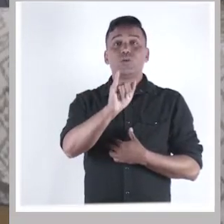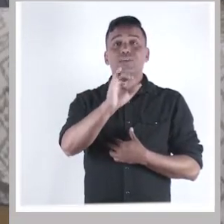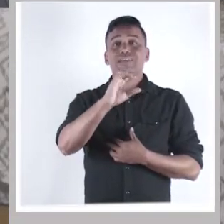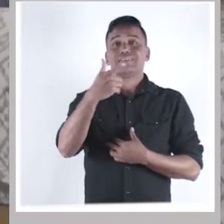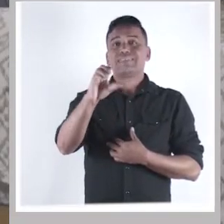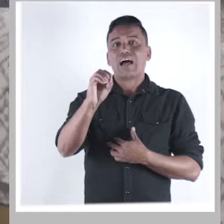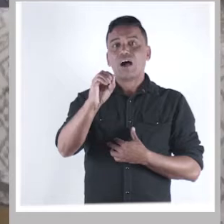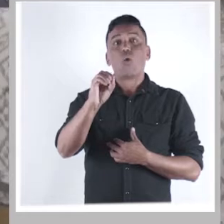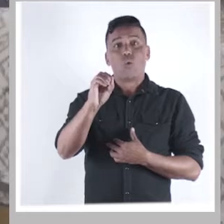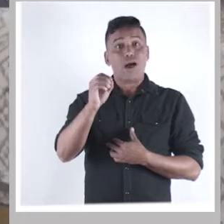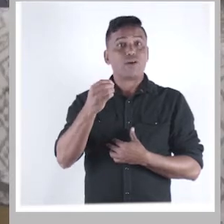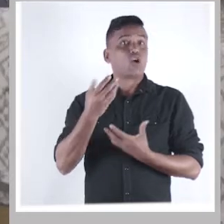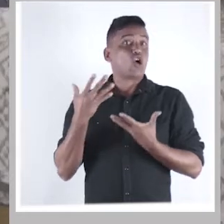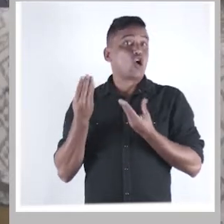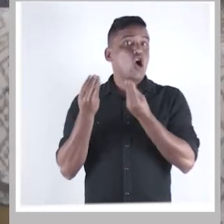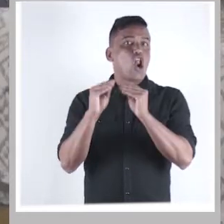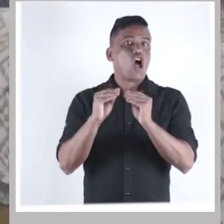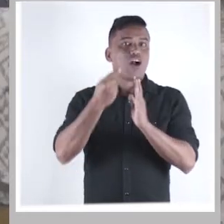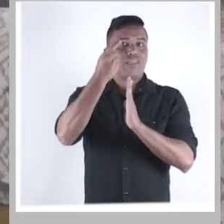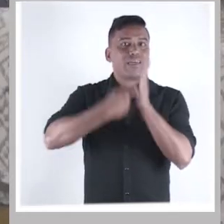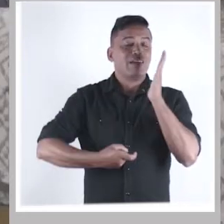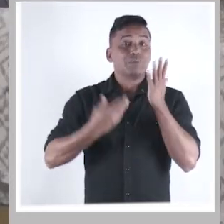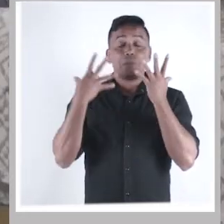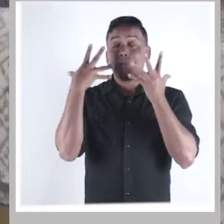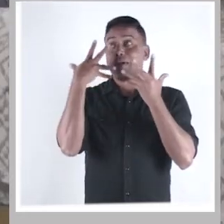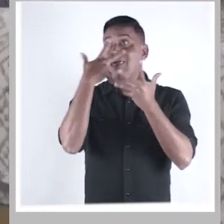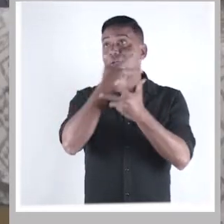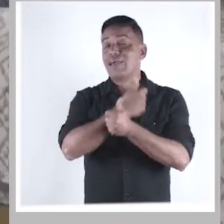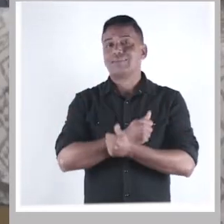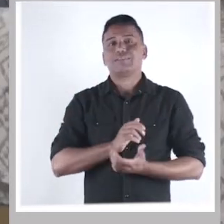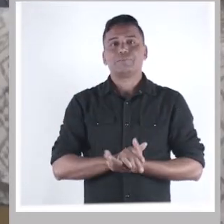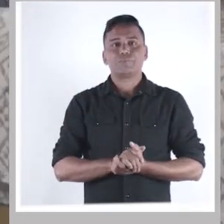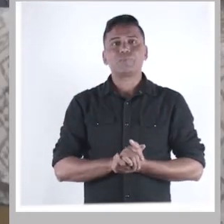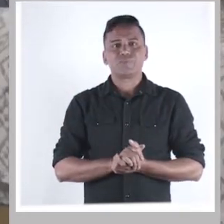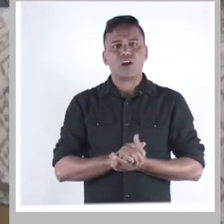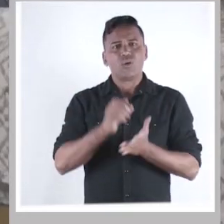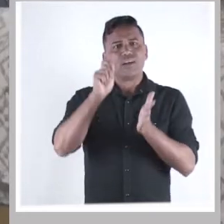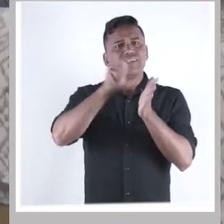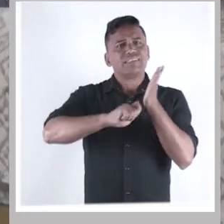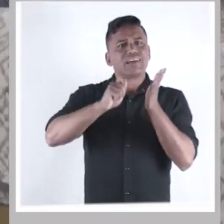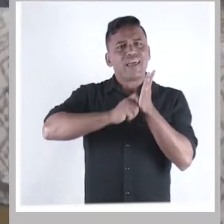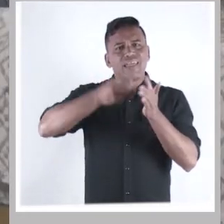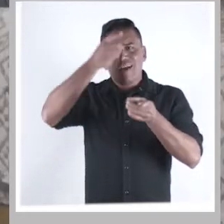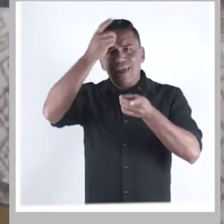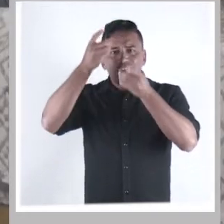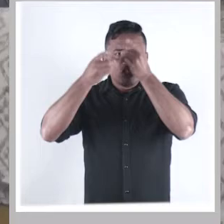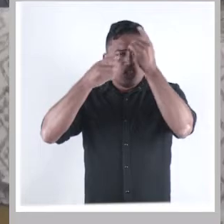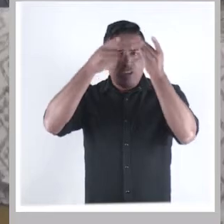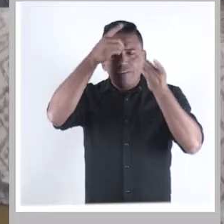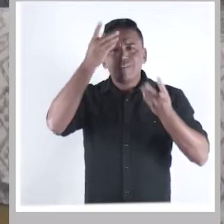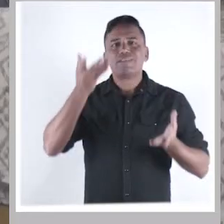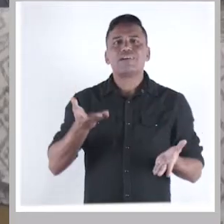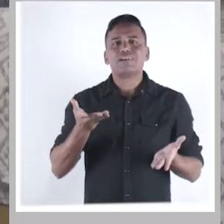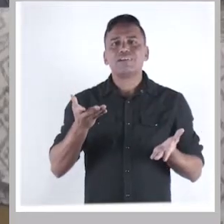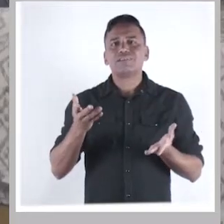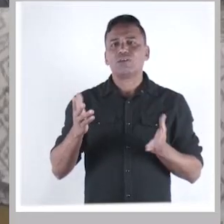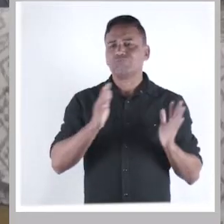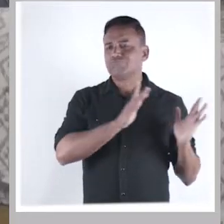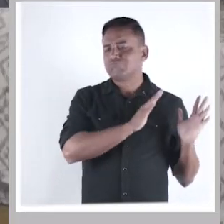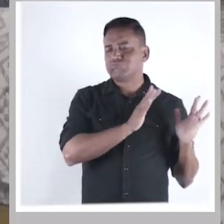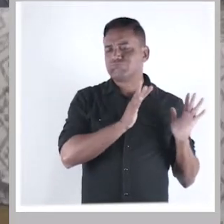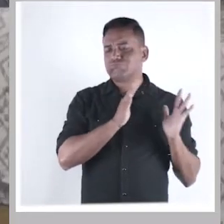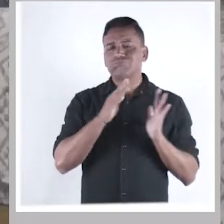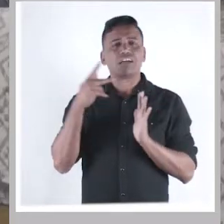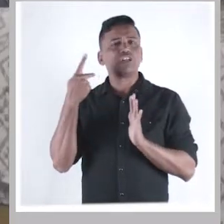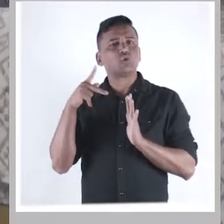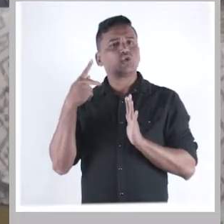textos, né? Você falou desse processo de escrita criativa, né? Eu queria que você falasse como que você tem entendido